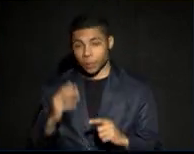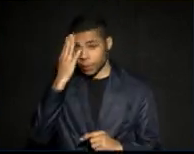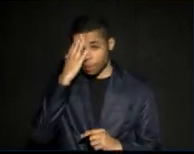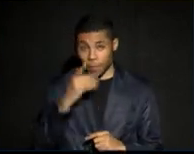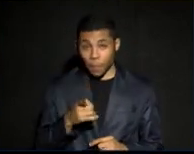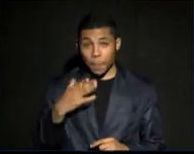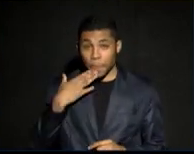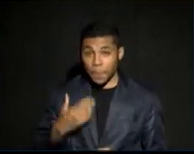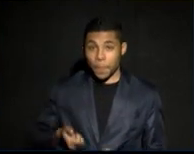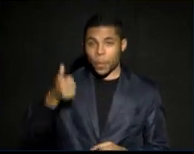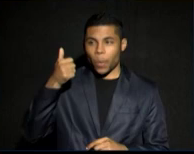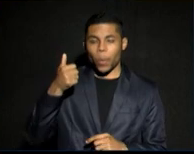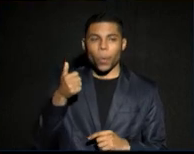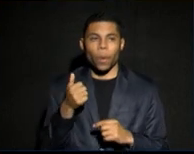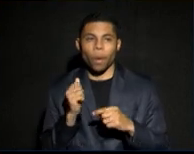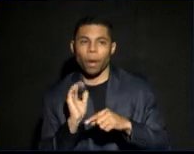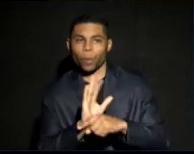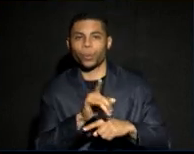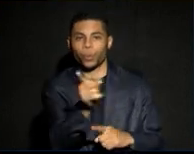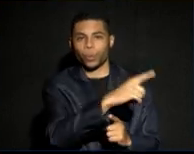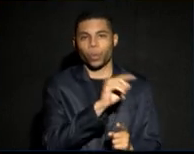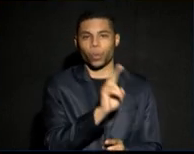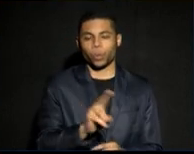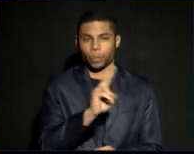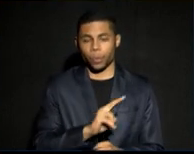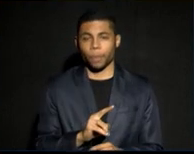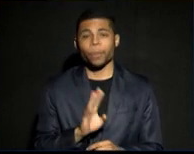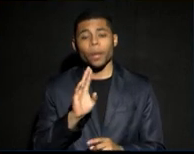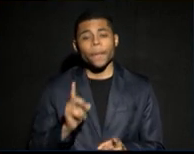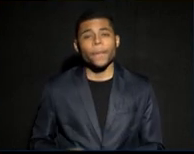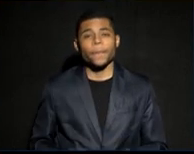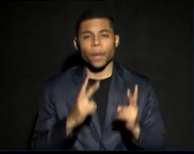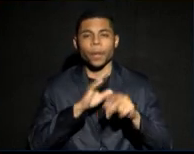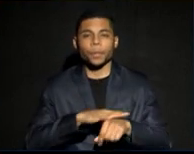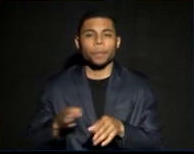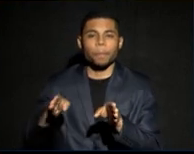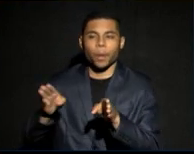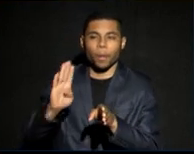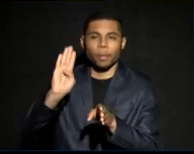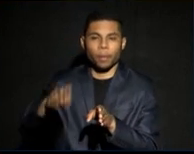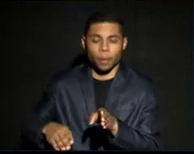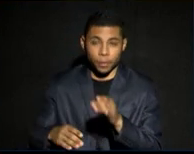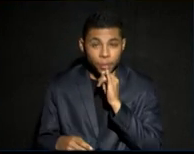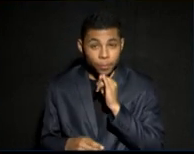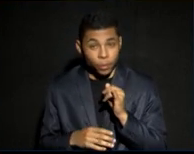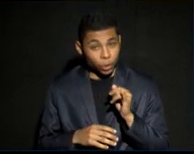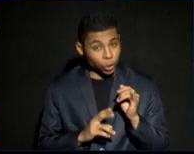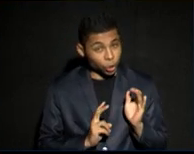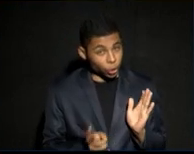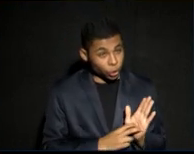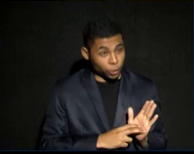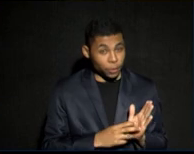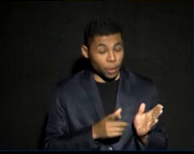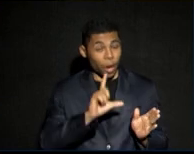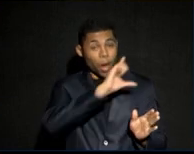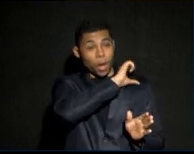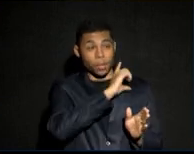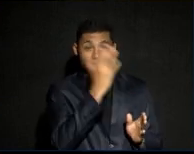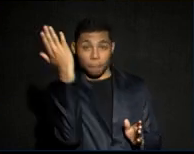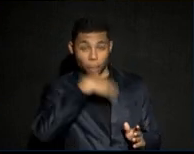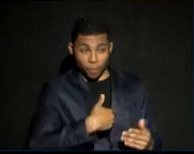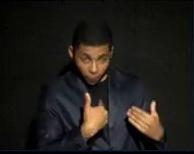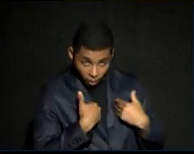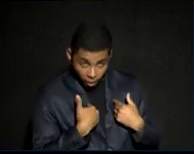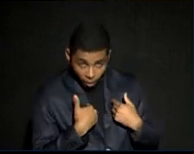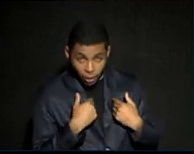tarifária melhor do que eu tenho hoje para o meu consumidor e ela tá vendida no período da tarde de manhã me provarem isso se isso